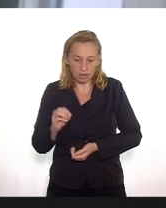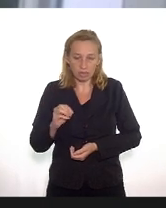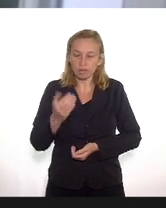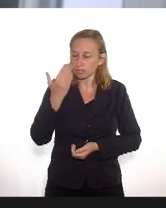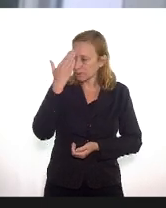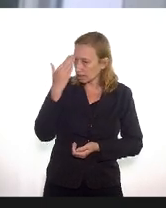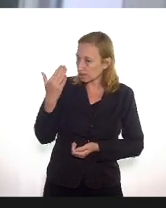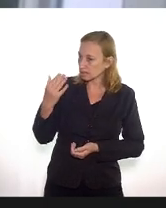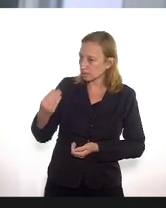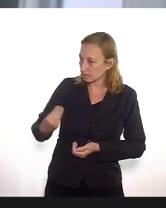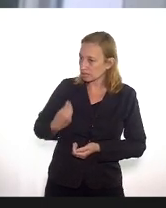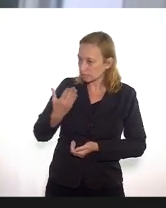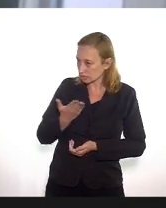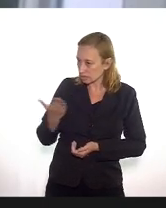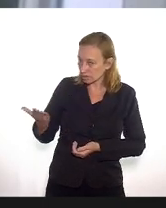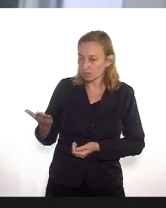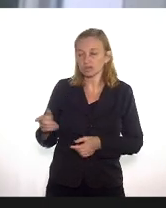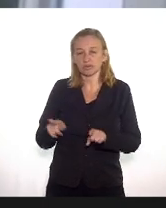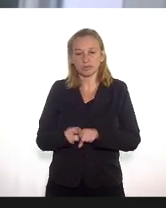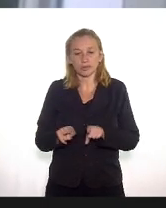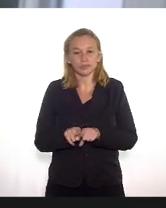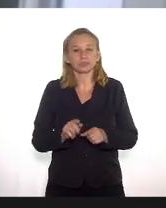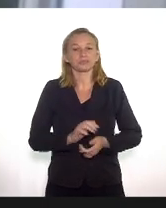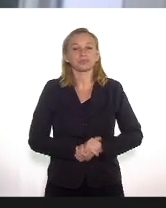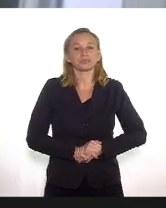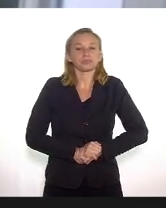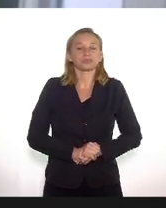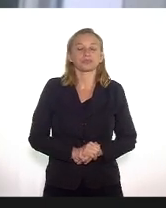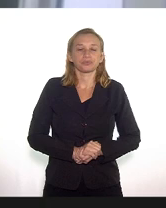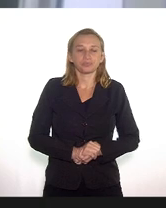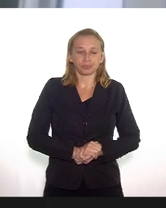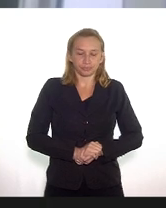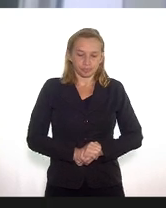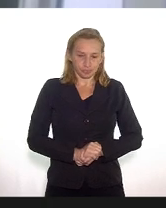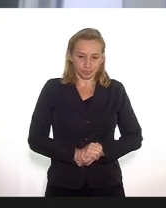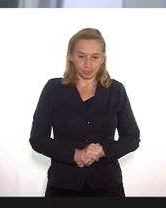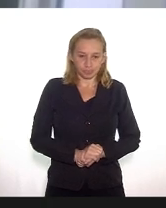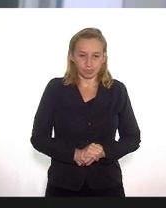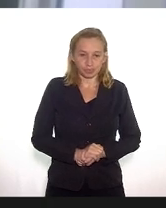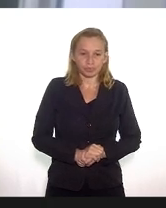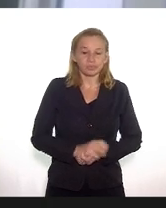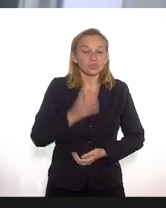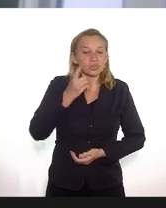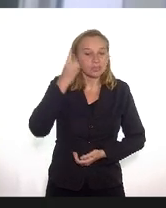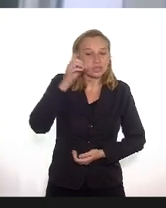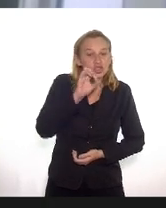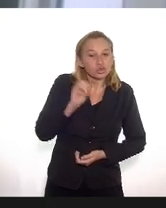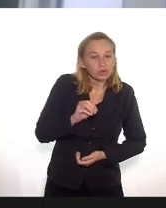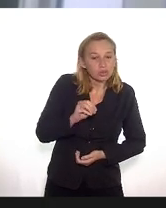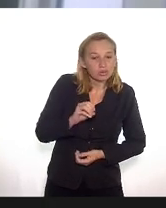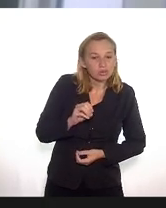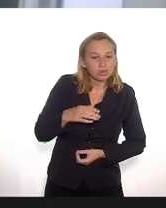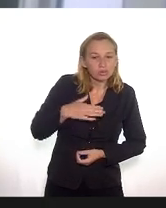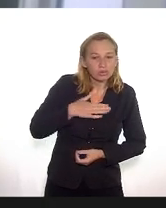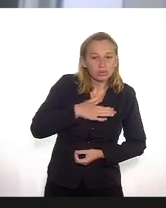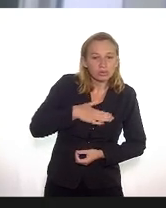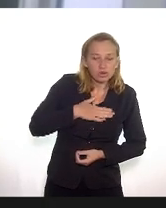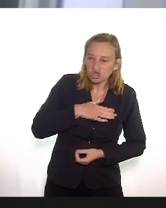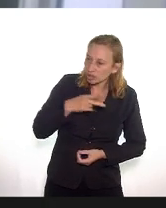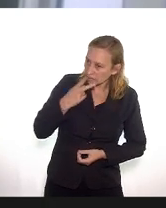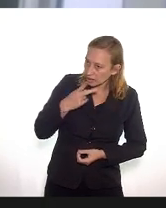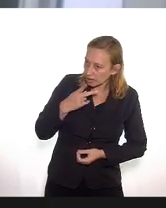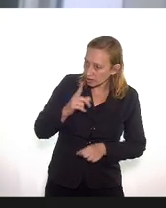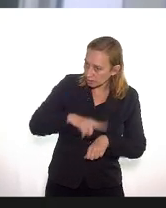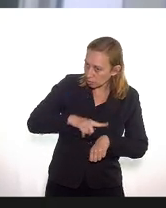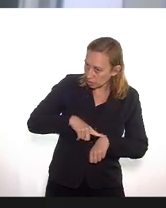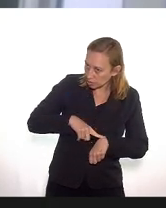do Dionísio quanto da assessoria do deputado Noel de Carvalho. Deputado Dionísio Lins, gostaria de fazer uma saudação nesse